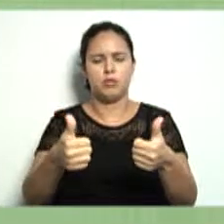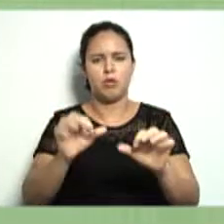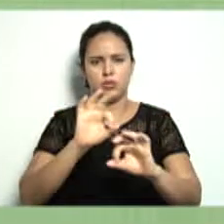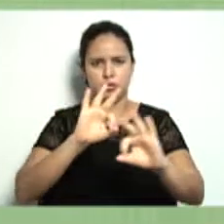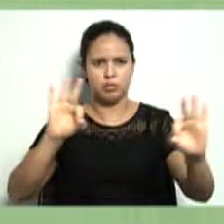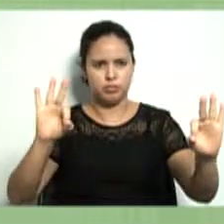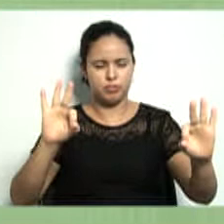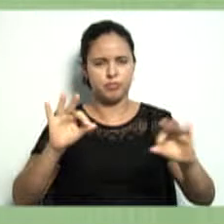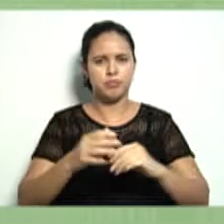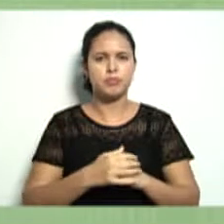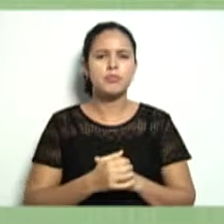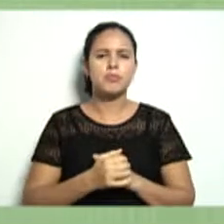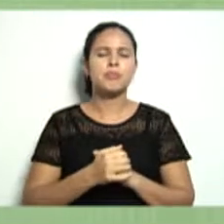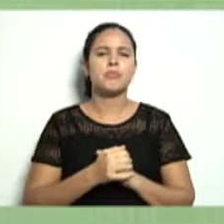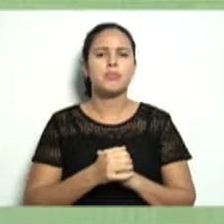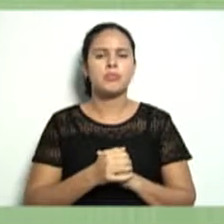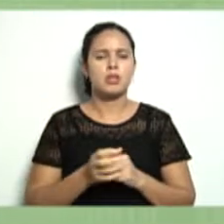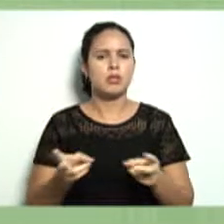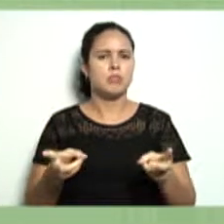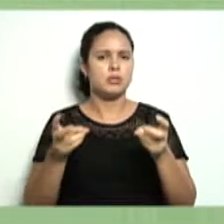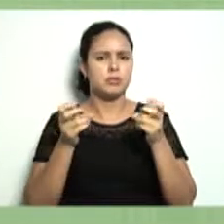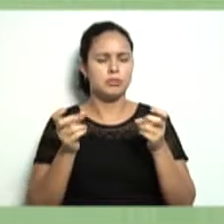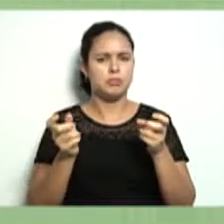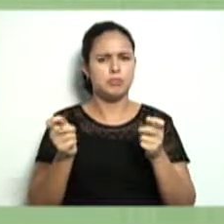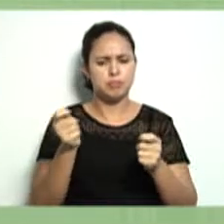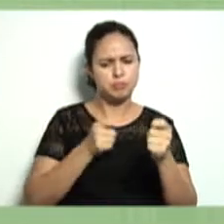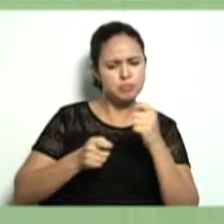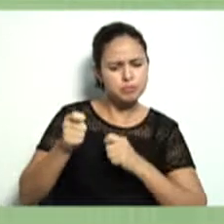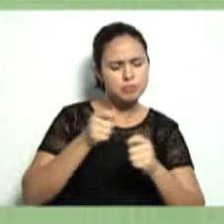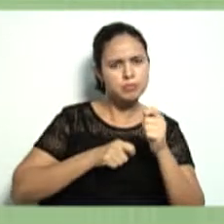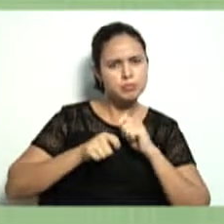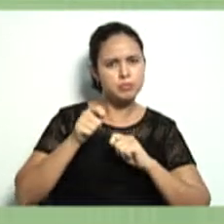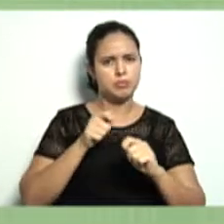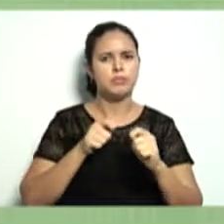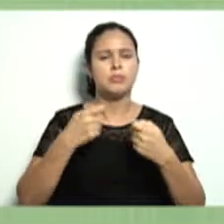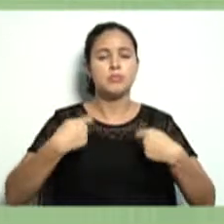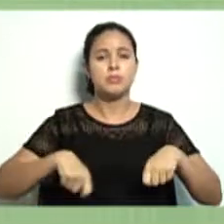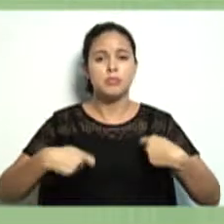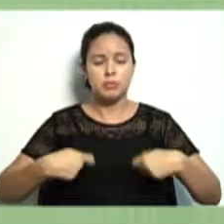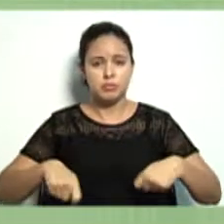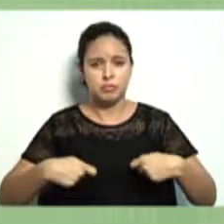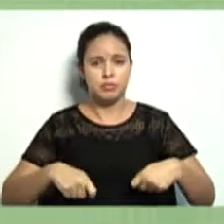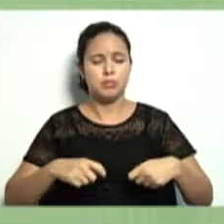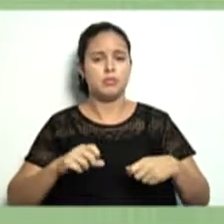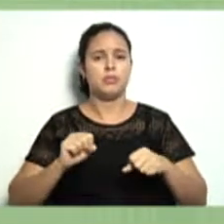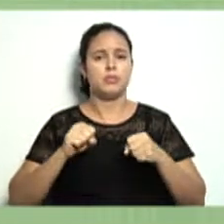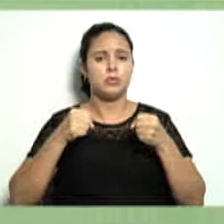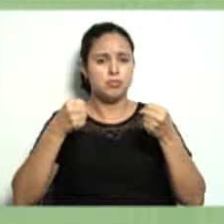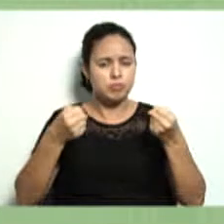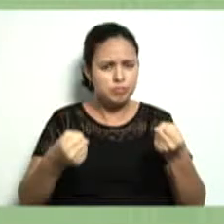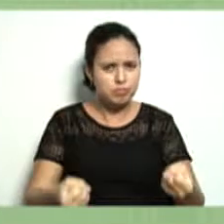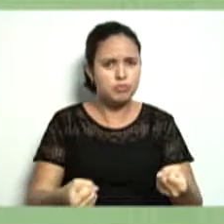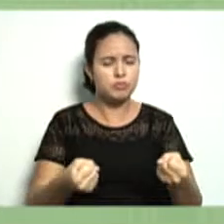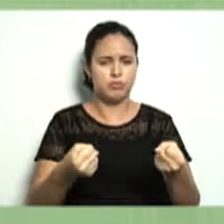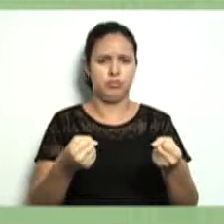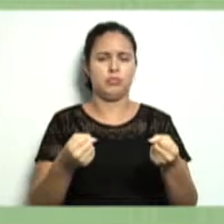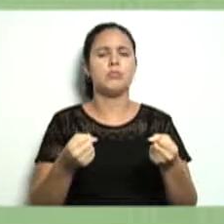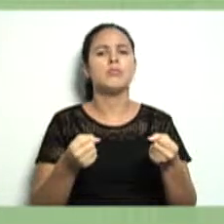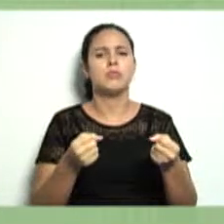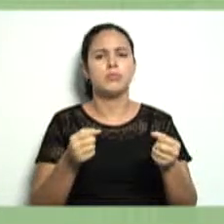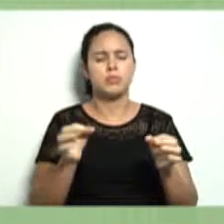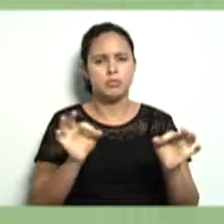ótimo. E aí a gente vê ali o controle econômico. É necessário o controle dos recursos econômicos